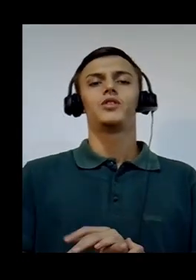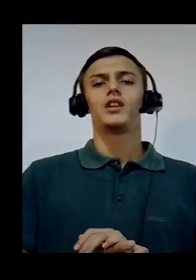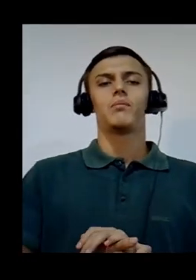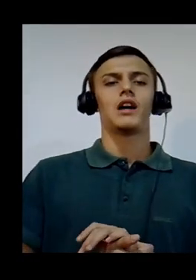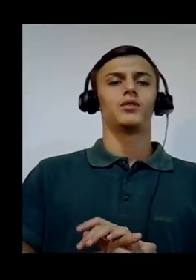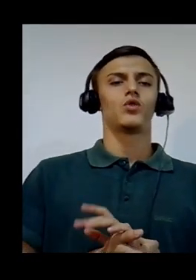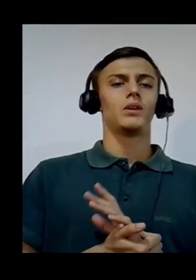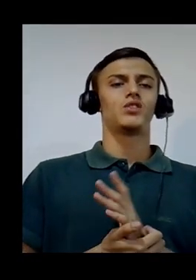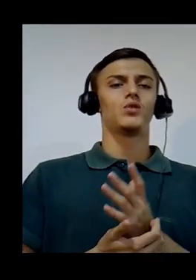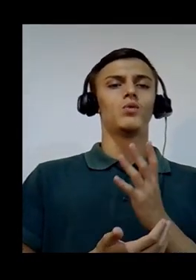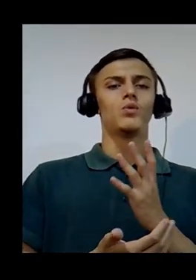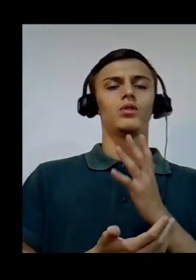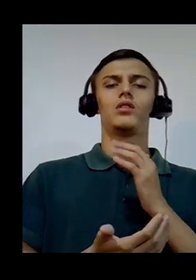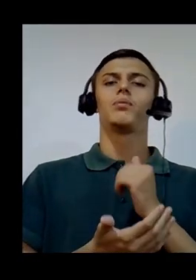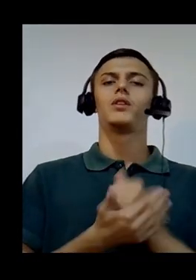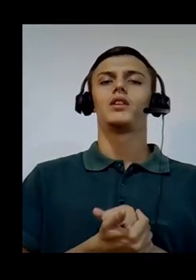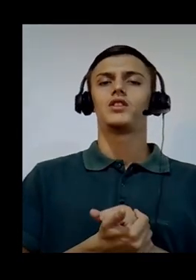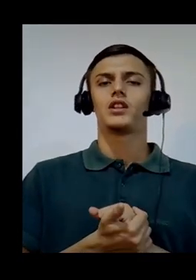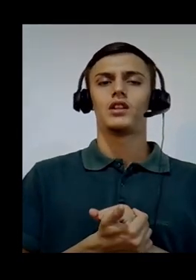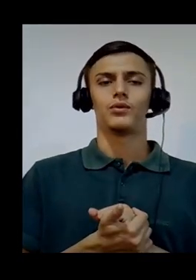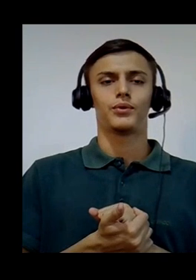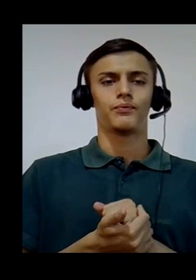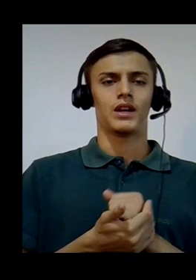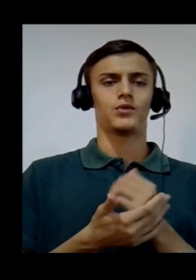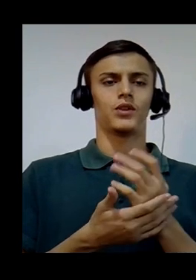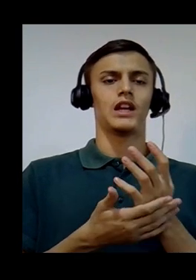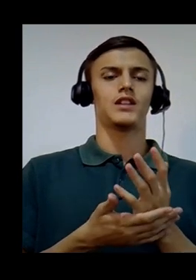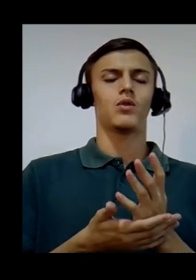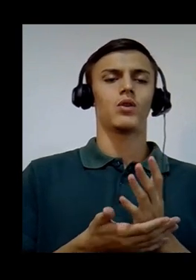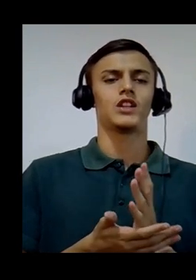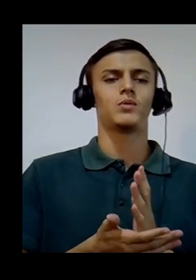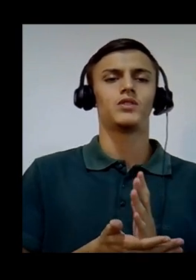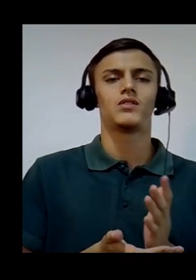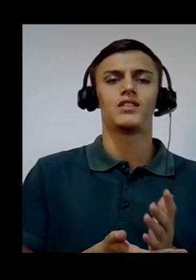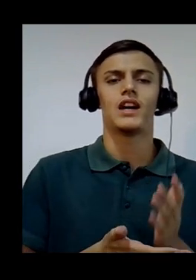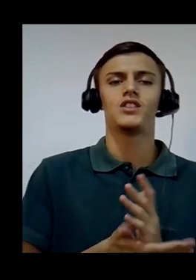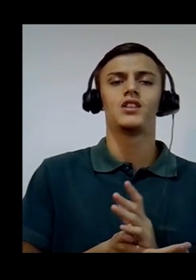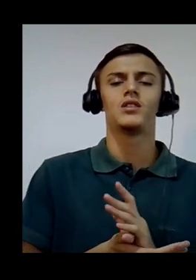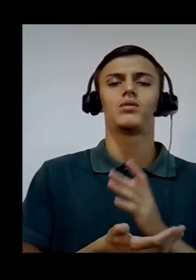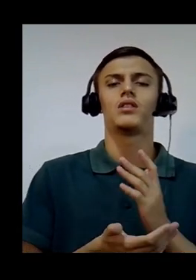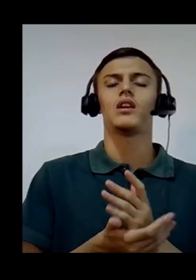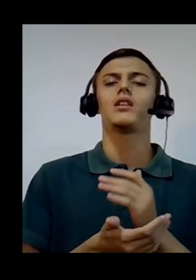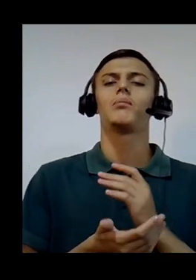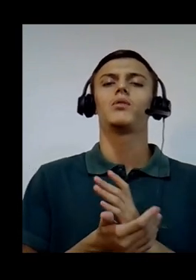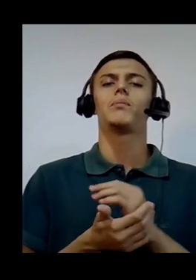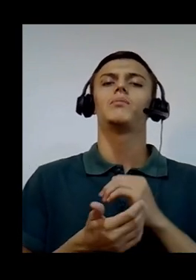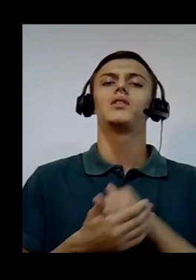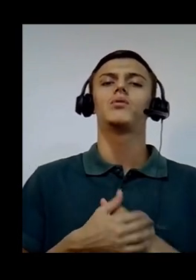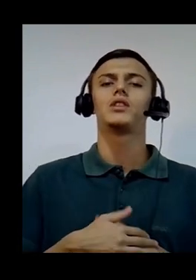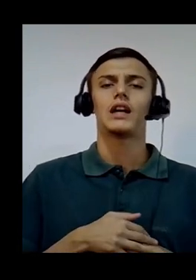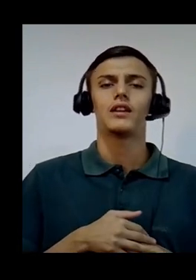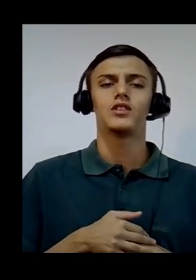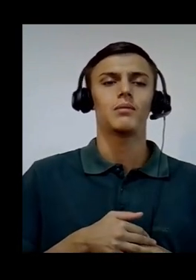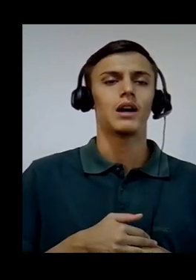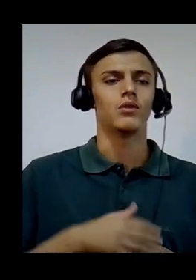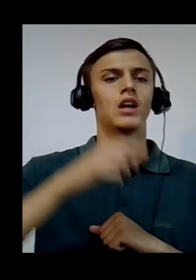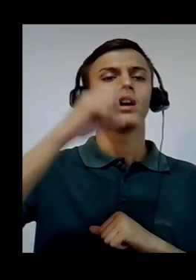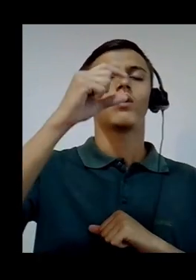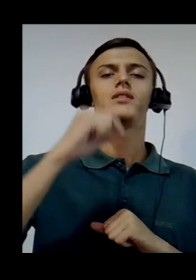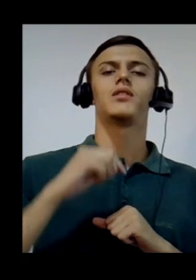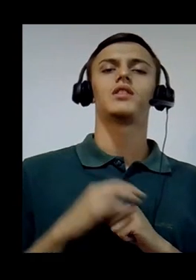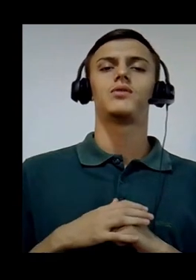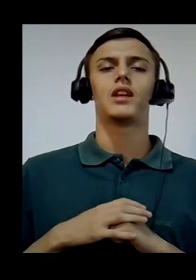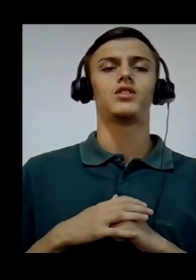Parte de permissão de trabalho, documentinho muito importante aqui dentro, tá? Se for realizar qualquer tipo de atividade de risco, tem que abrir uma permissão de entrada de